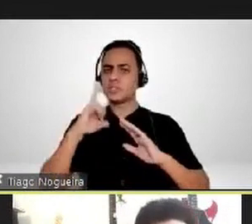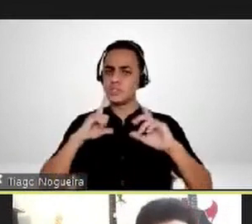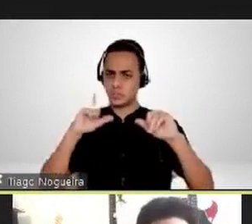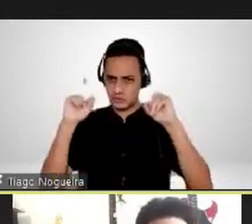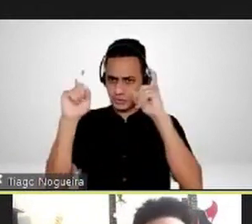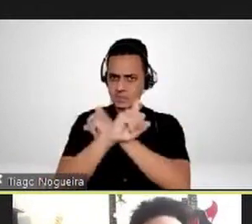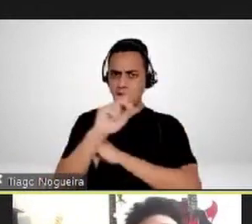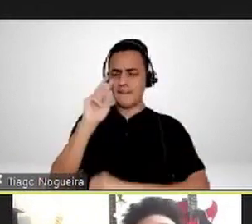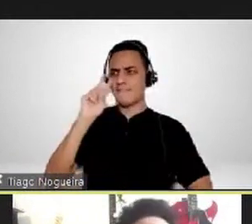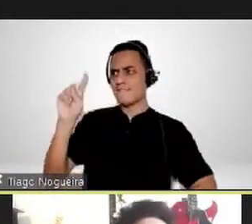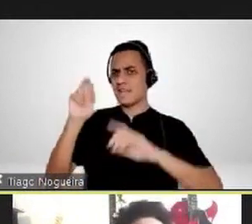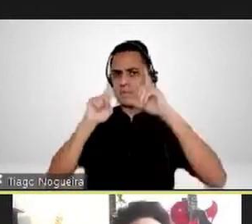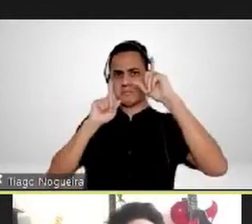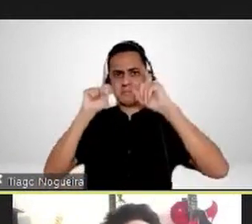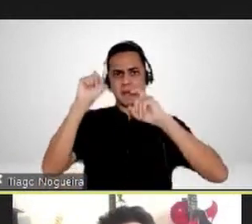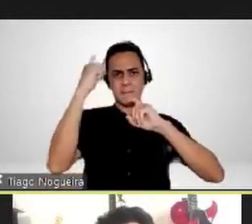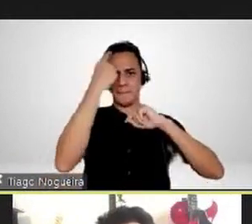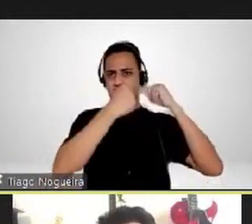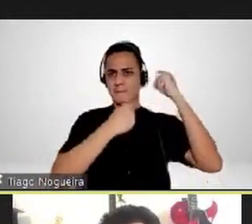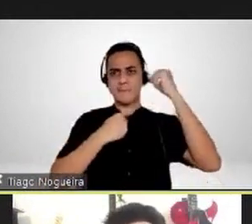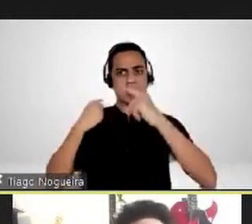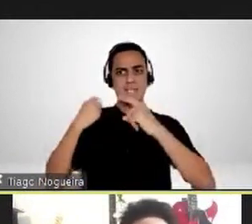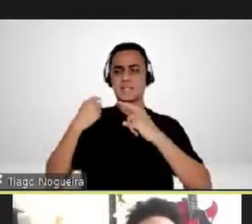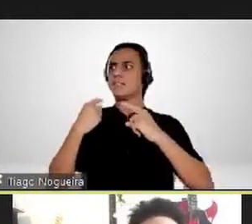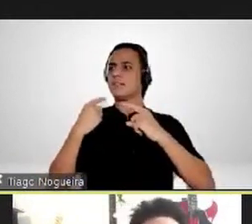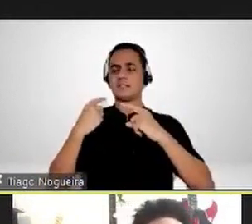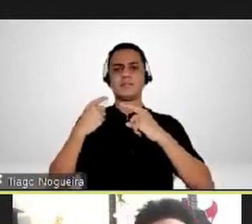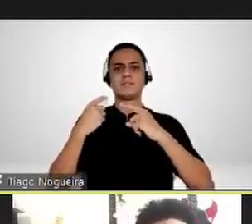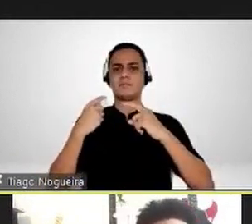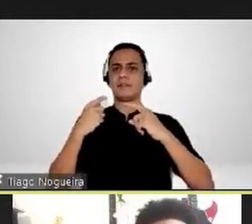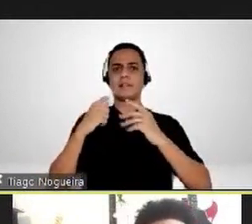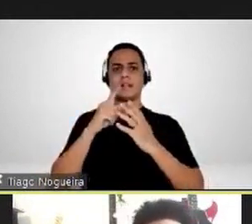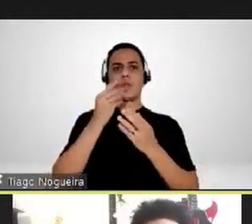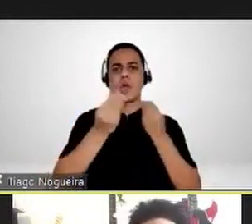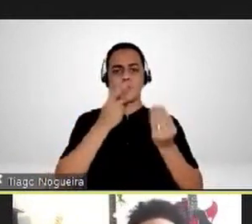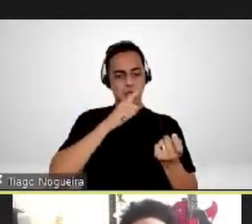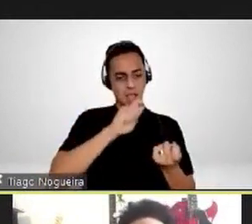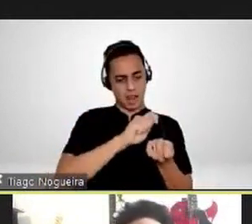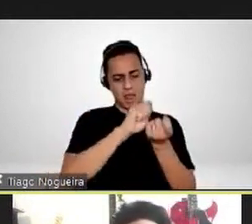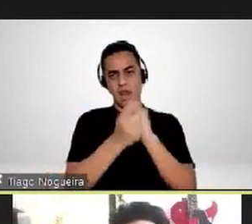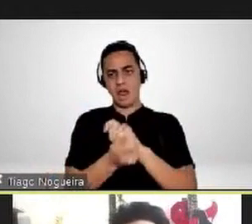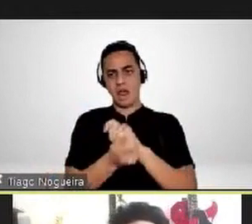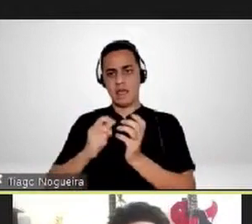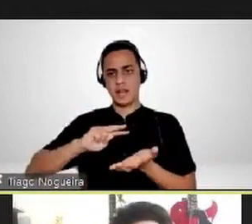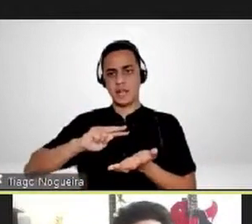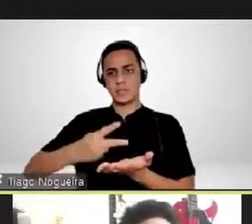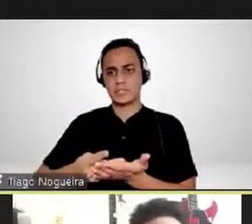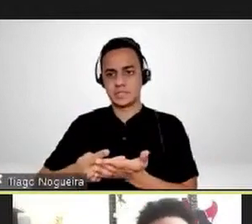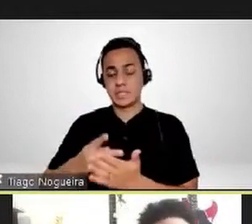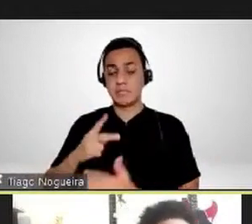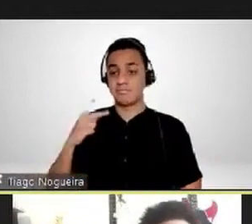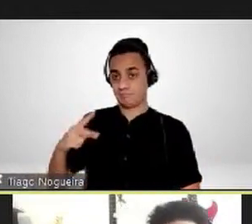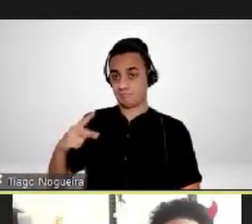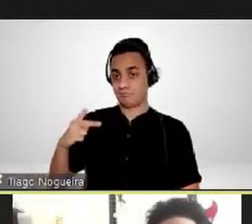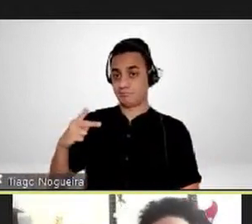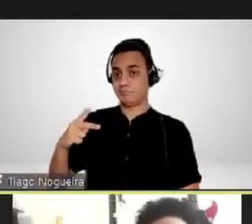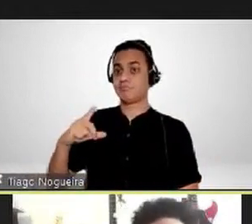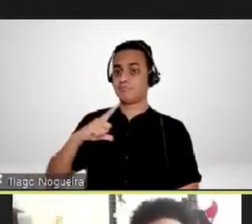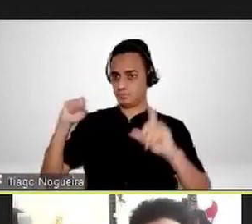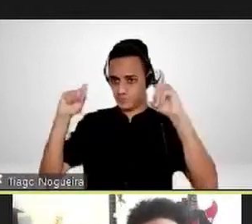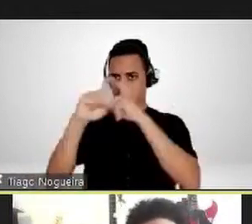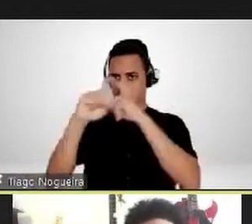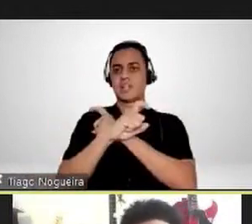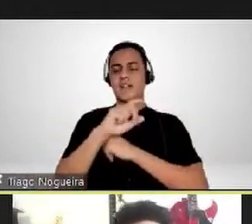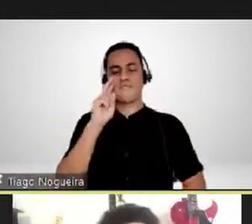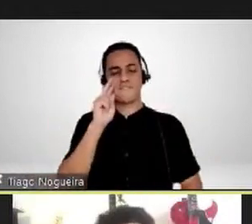braço, e traduzir em linhas. Essa tradução em linhas, para ele era difícil, olhar simplesmente a fruta e